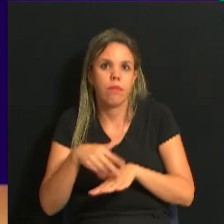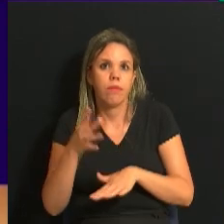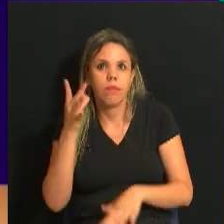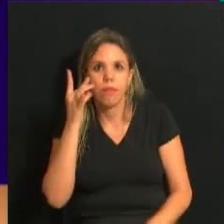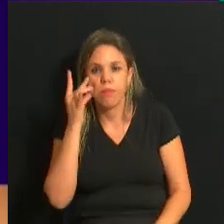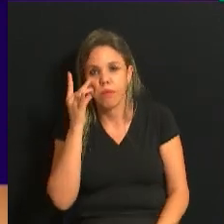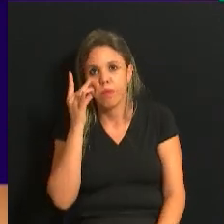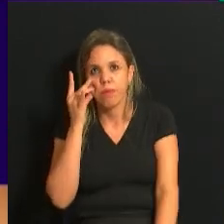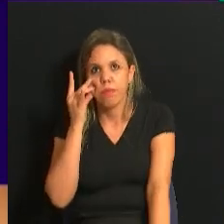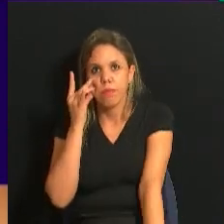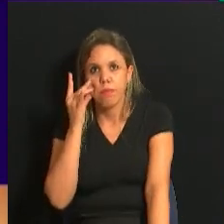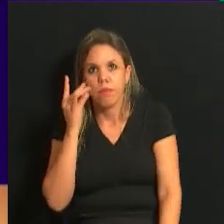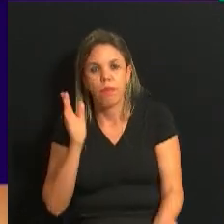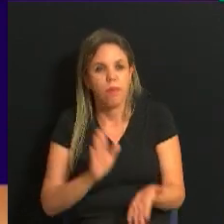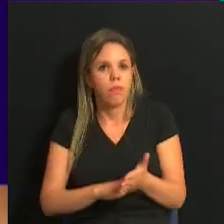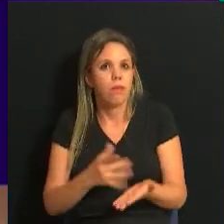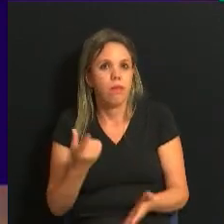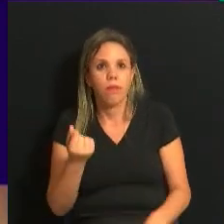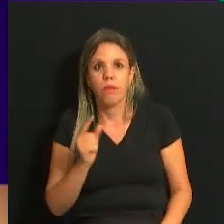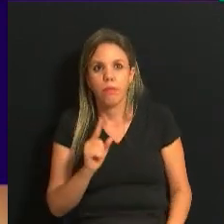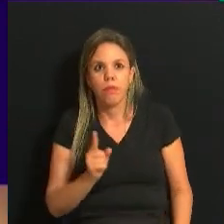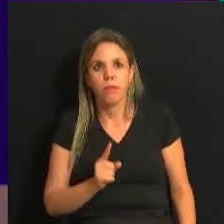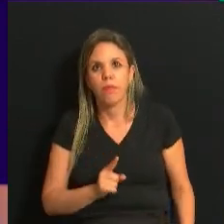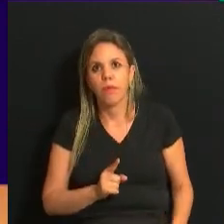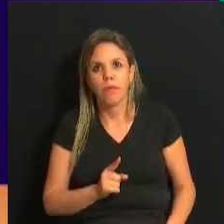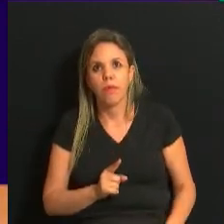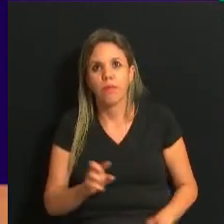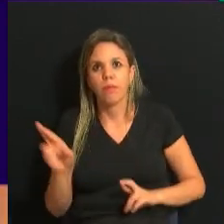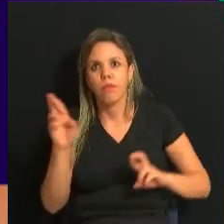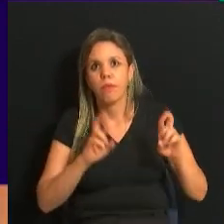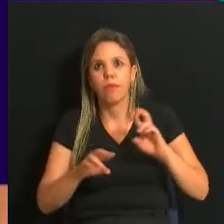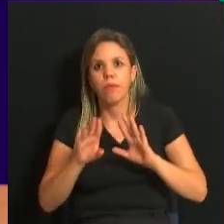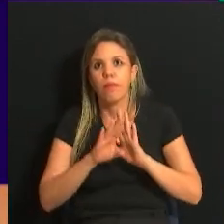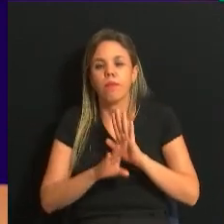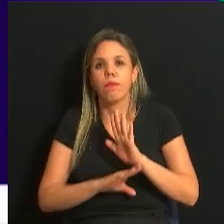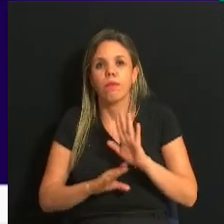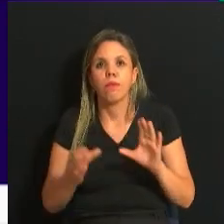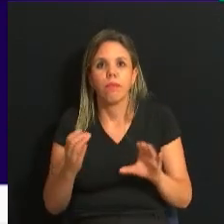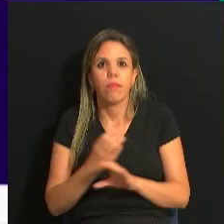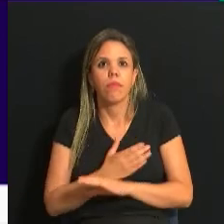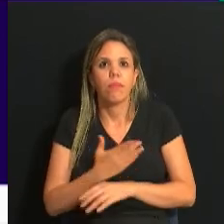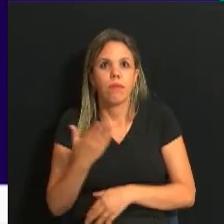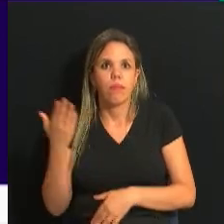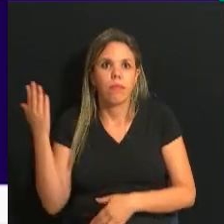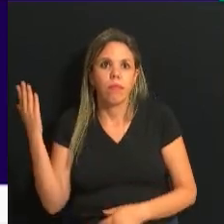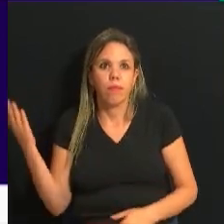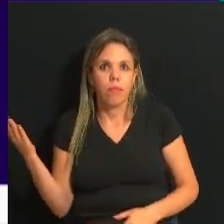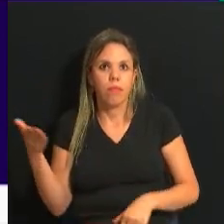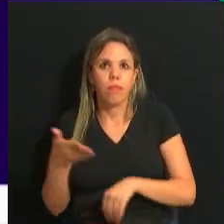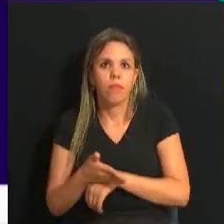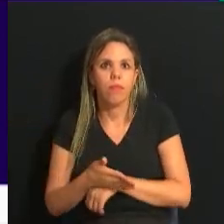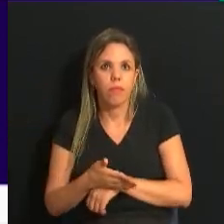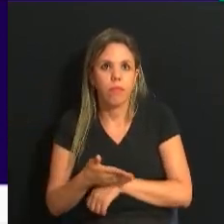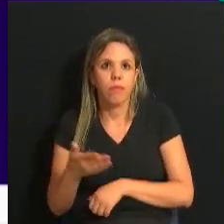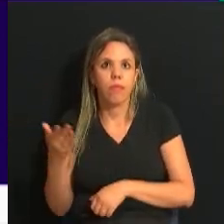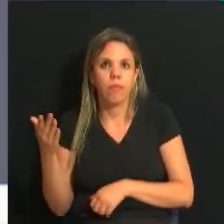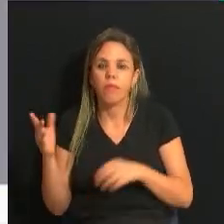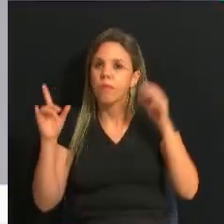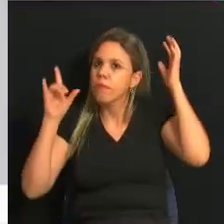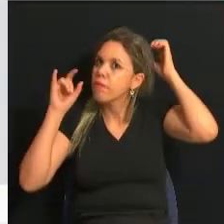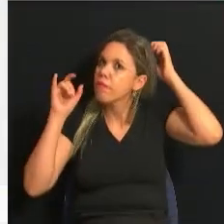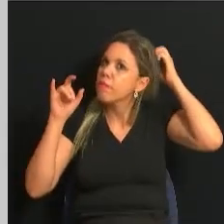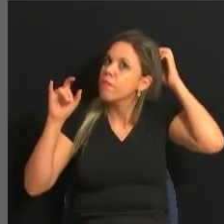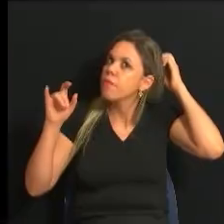e sem cobrança de ingressos. Para conferir a programação completa, basta acessar a página no Instagram